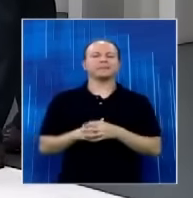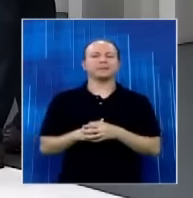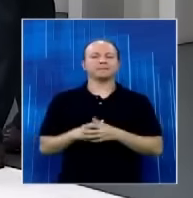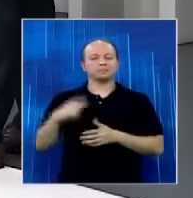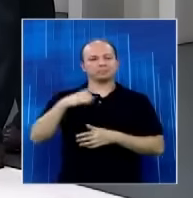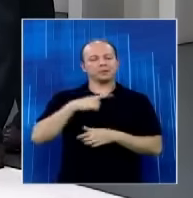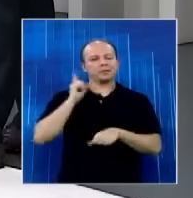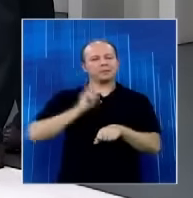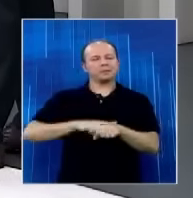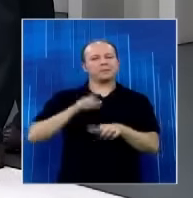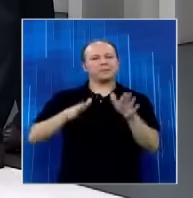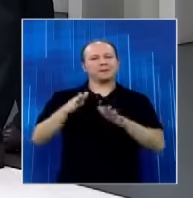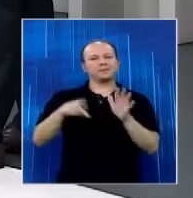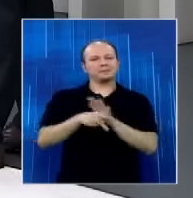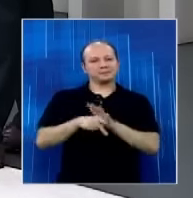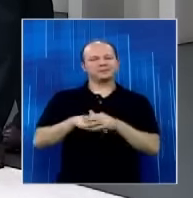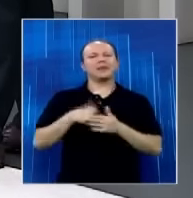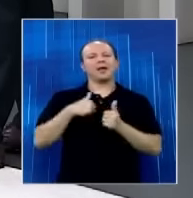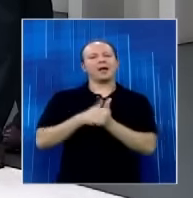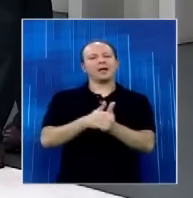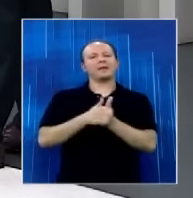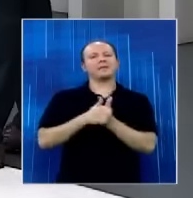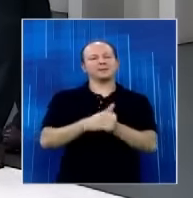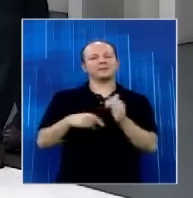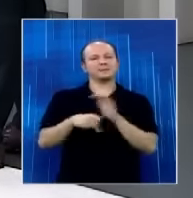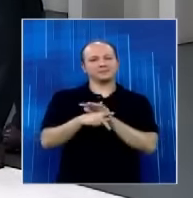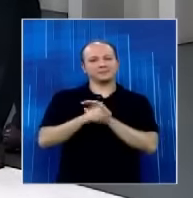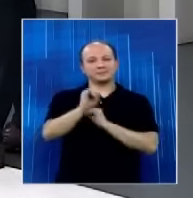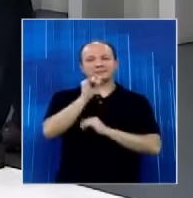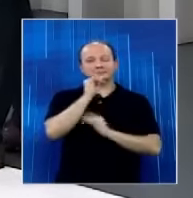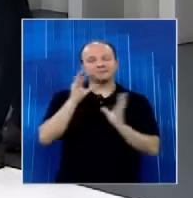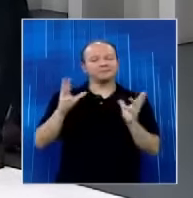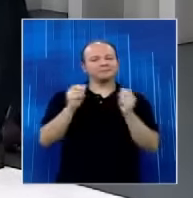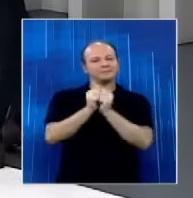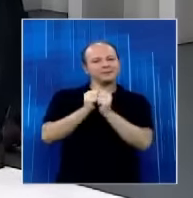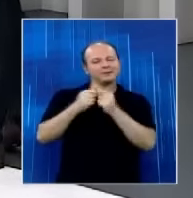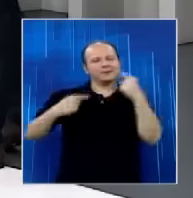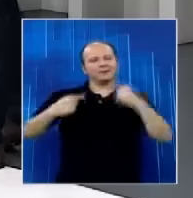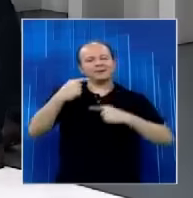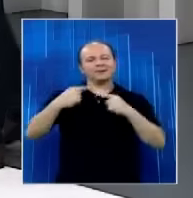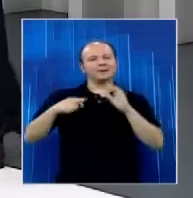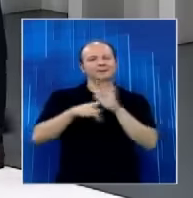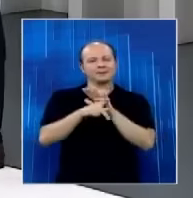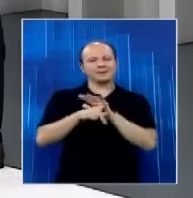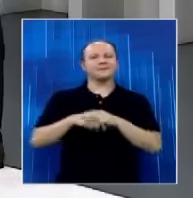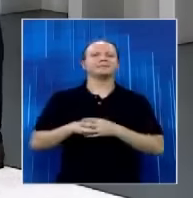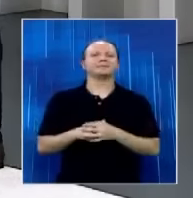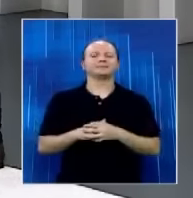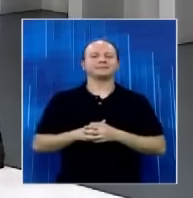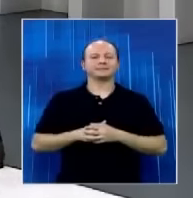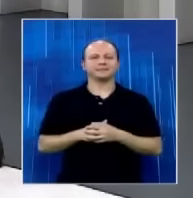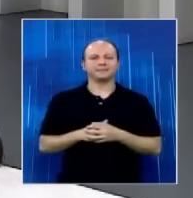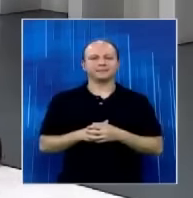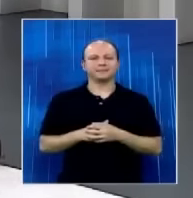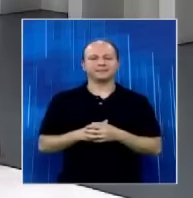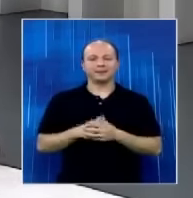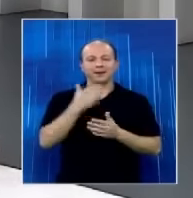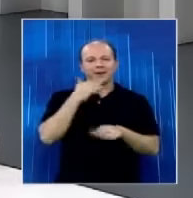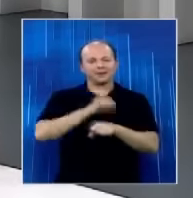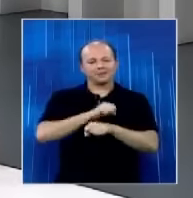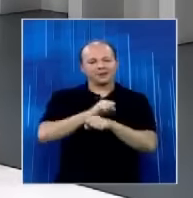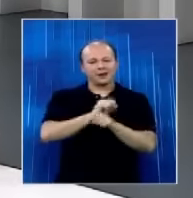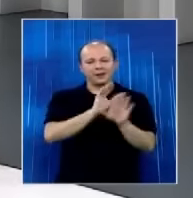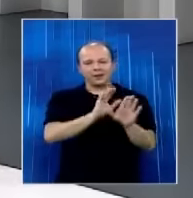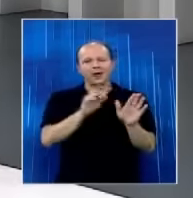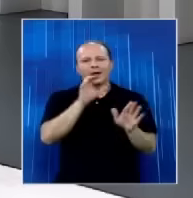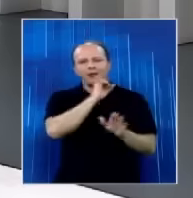teve um momento de alta, mas aí já acompanhando essa tendência geral de esquentamento do debate, né? Tá, Toledo, eu vou pedir para você esperar um pouquinho, segurar